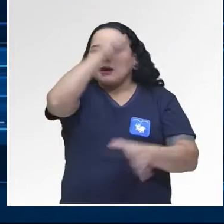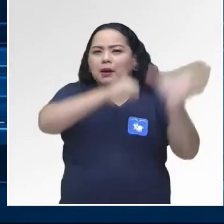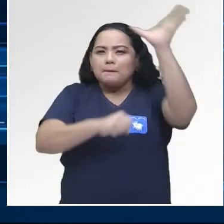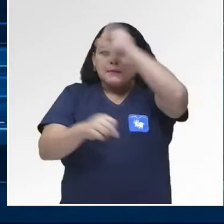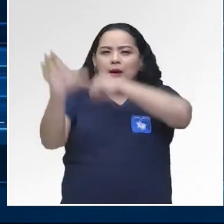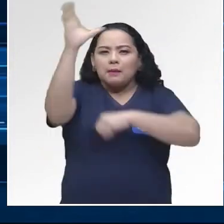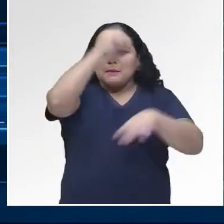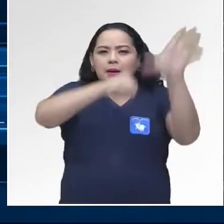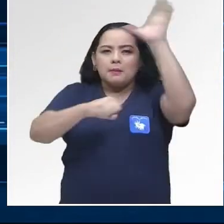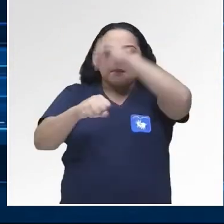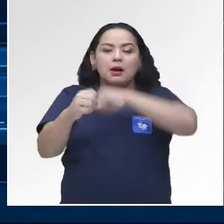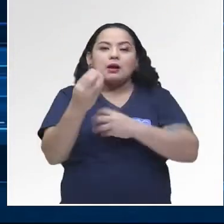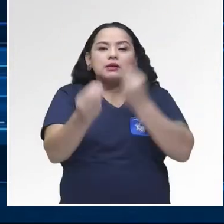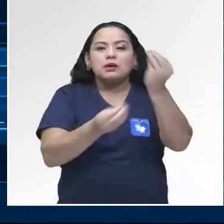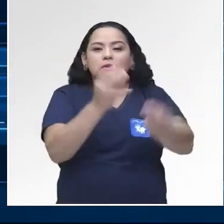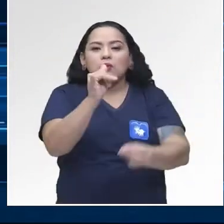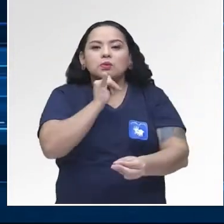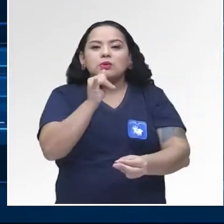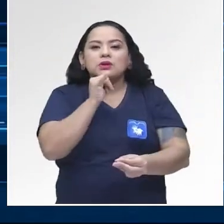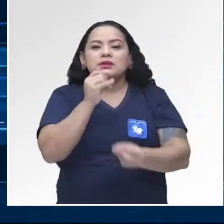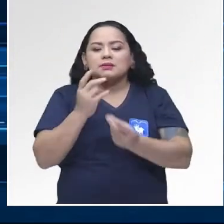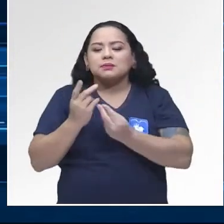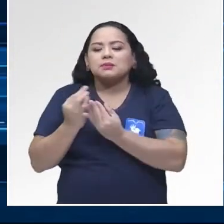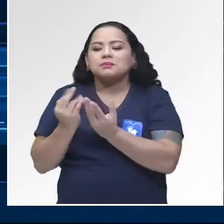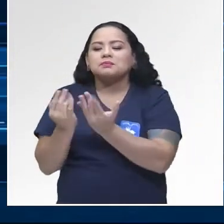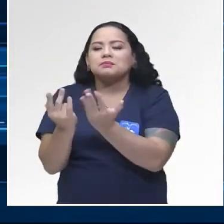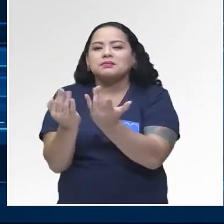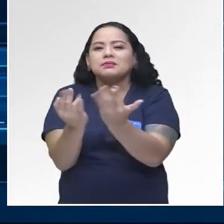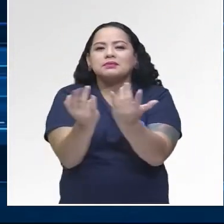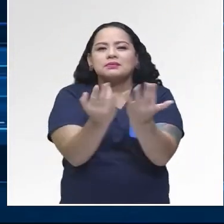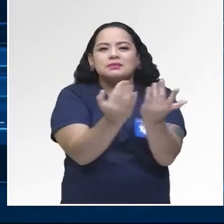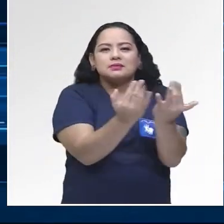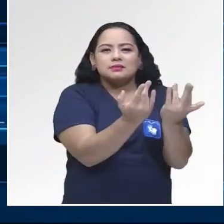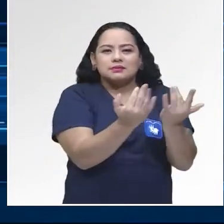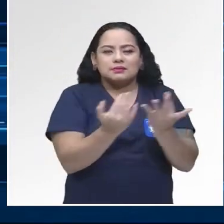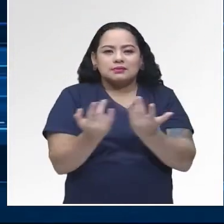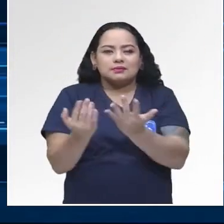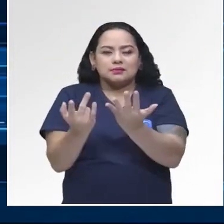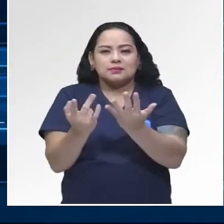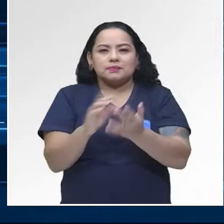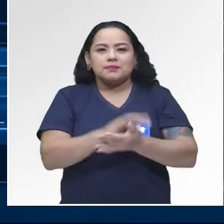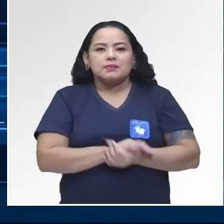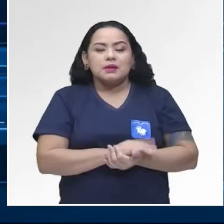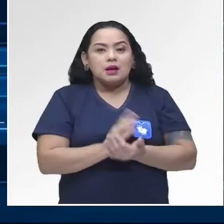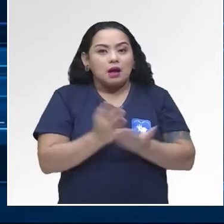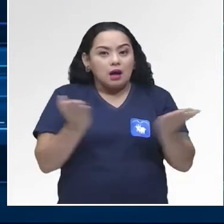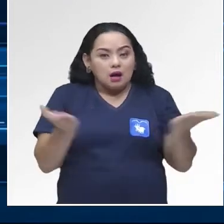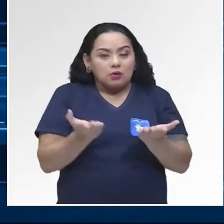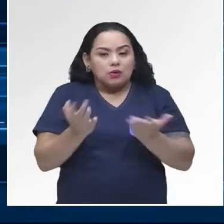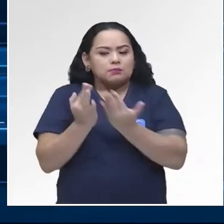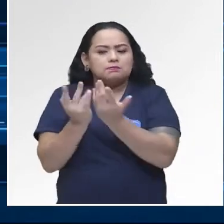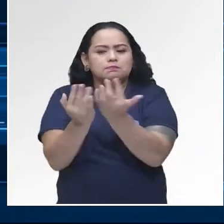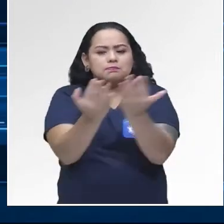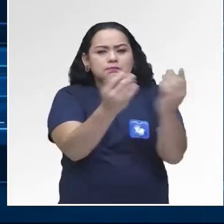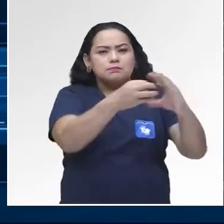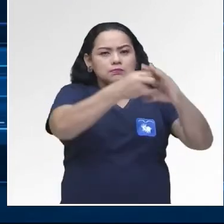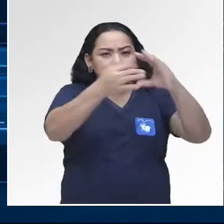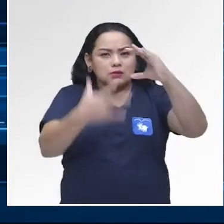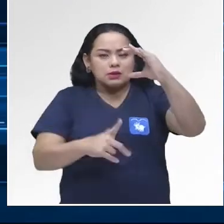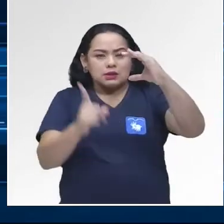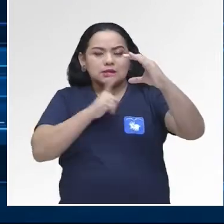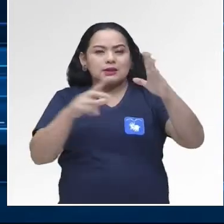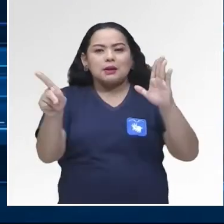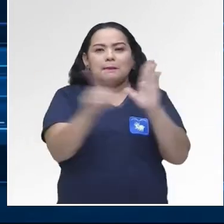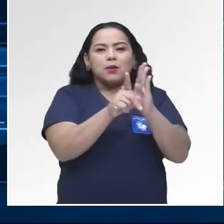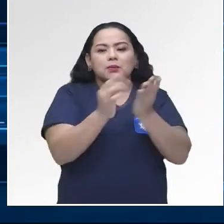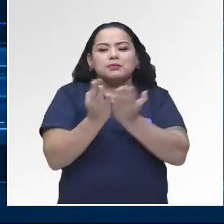um pouco um exemplo do que é o senso comum, né? Agora, o senso comum ele tem algumas características que são